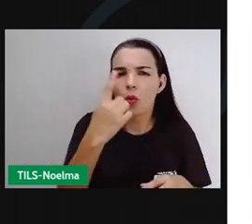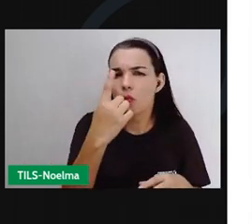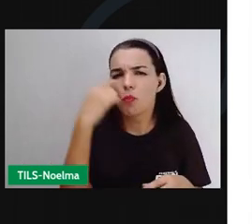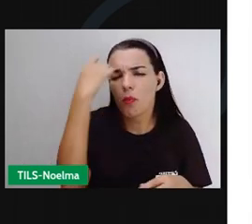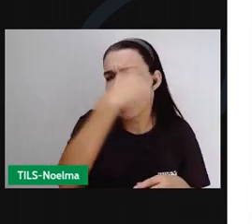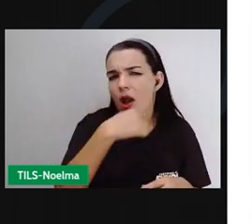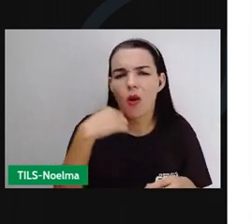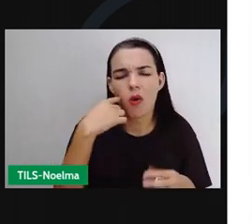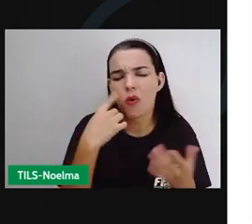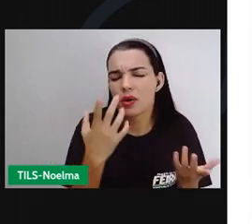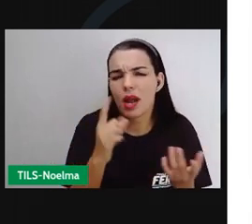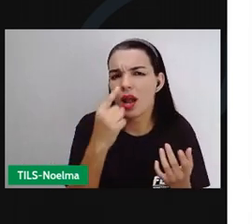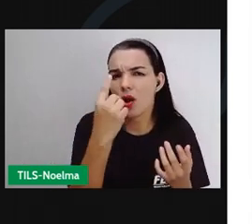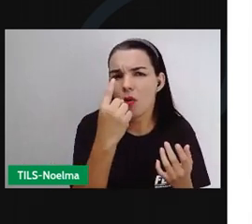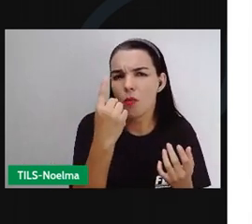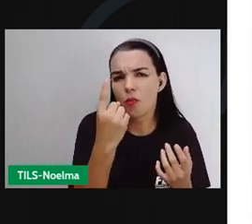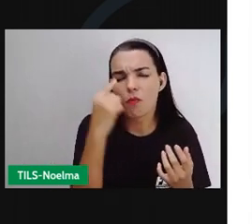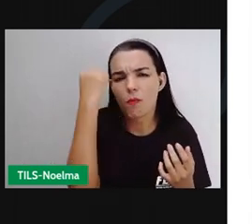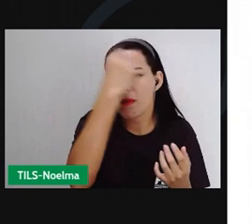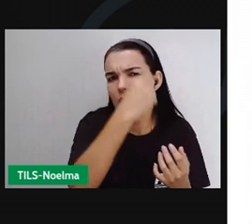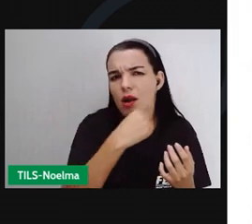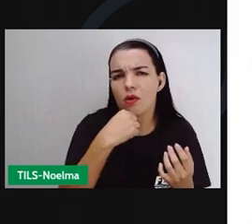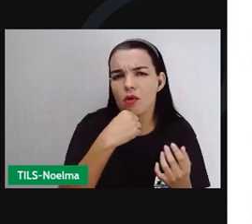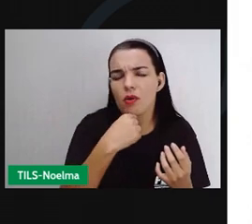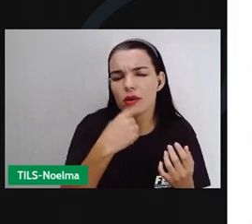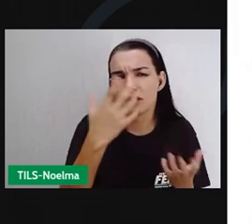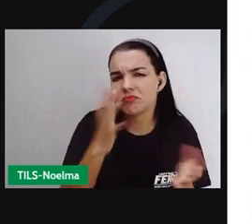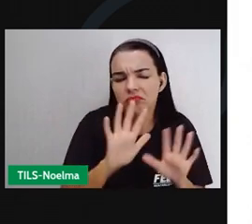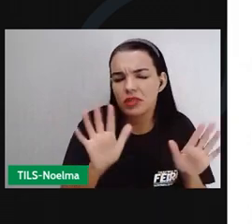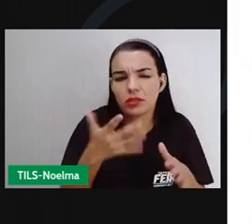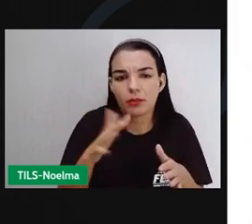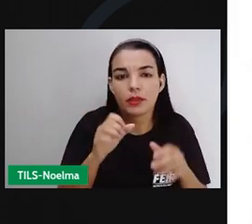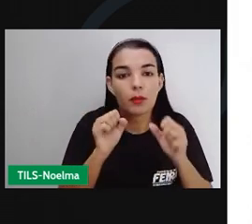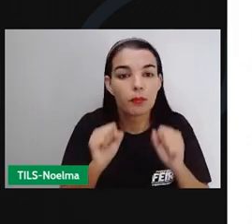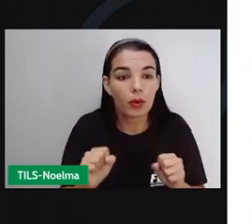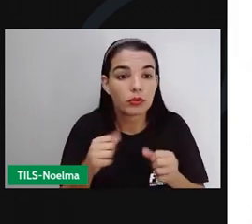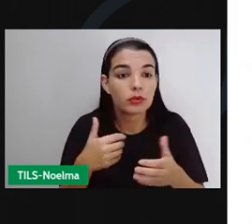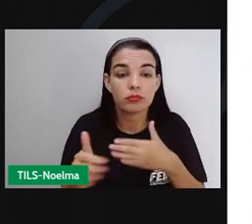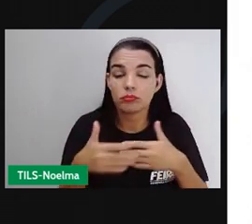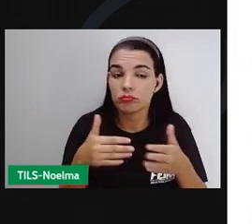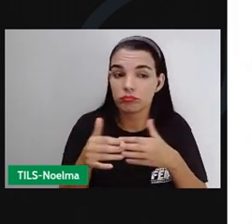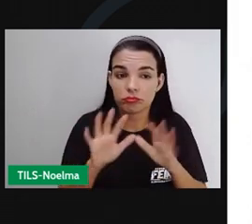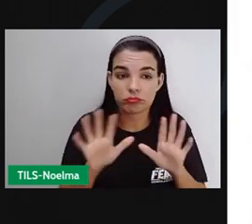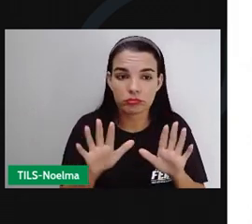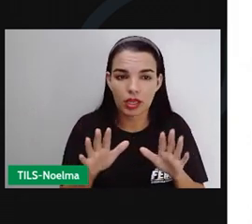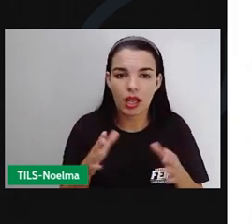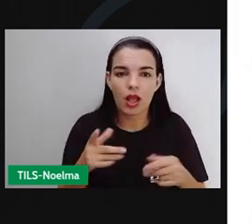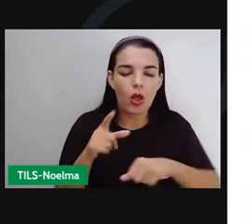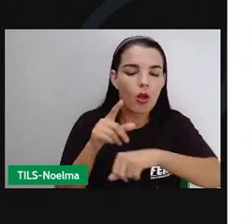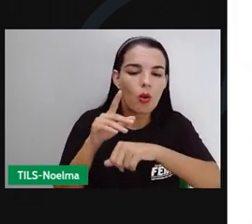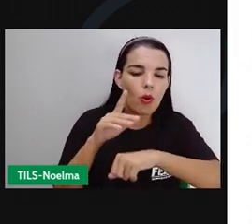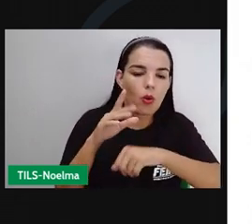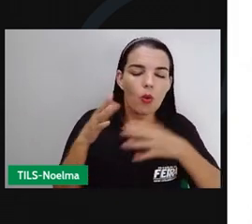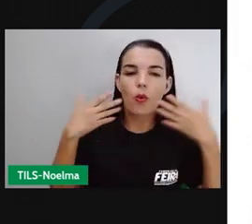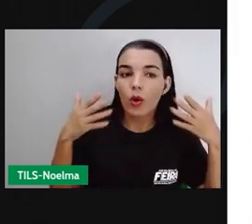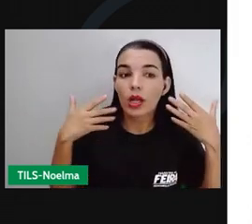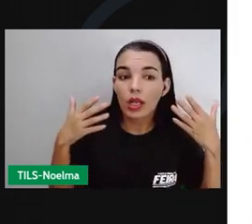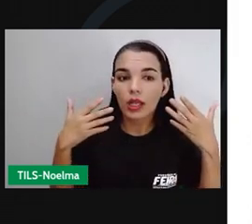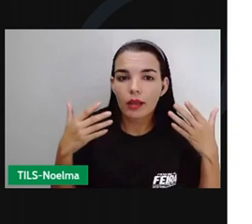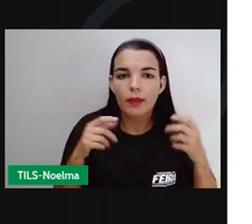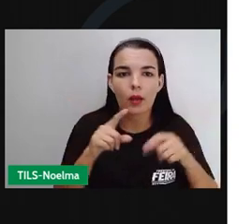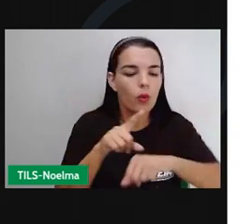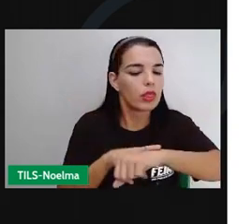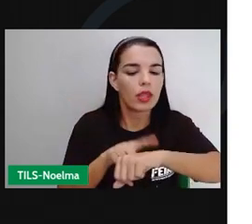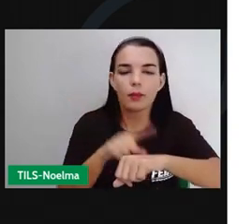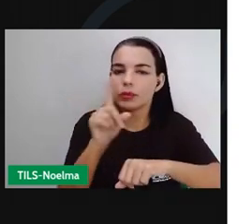meia, vai depender do quão quente está o ambiente onde você está, dos ingredientes que você usou, da temperatura que eles estavam. Então não se apegue ao